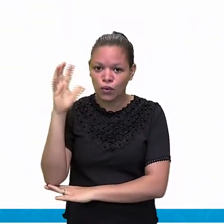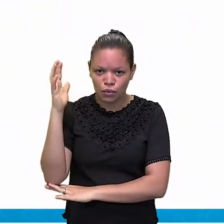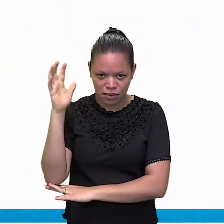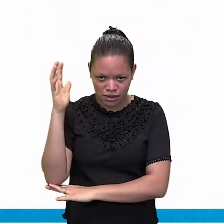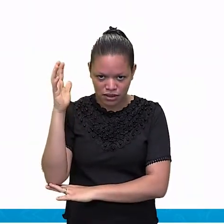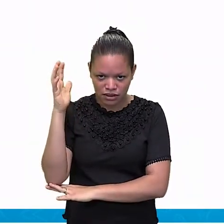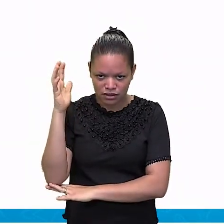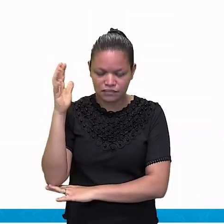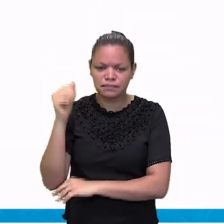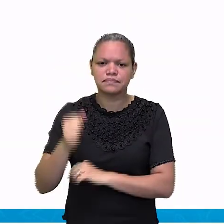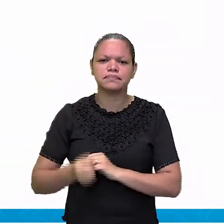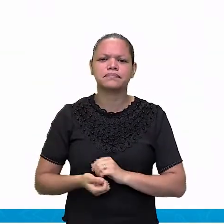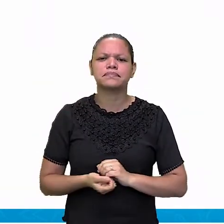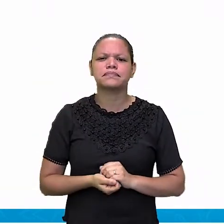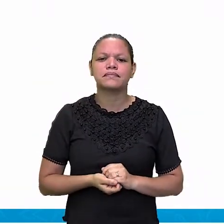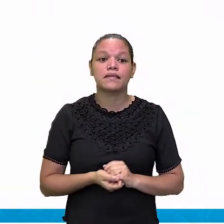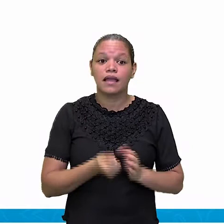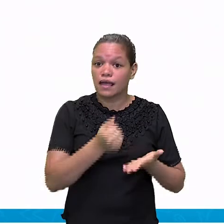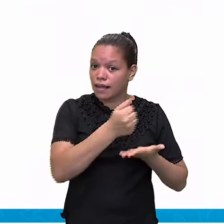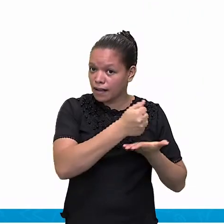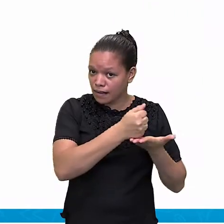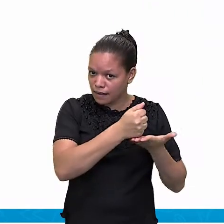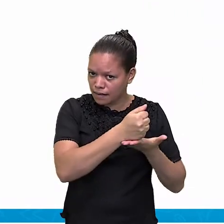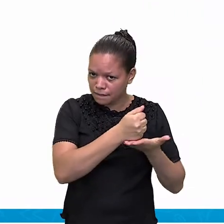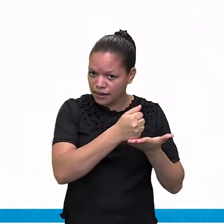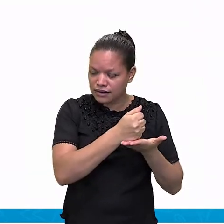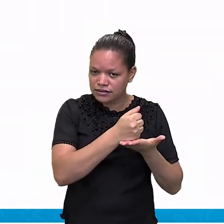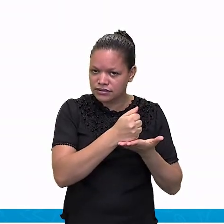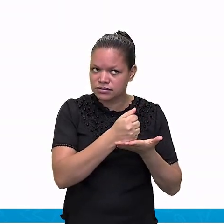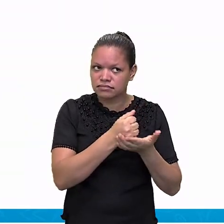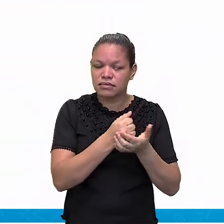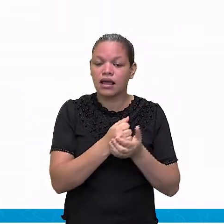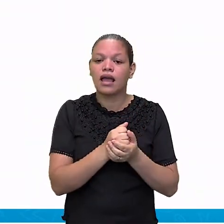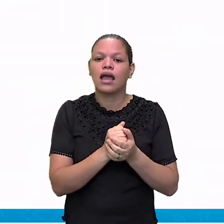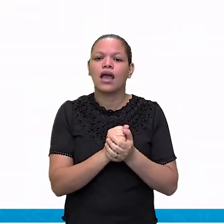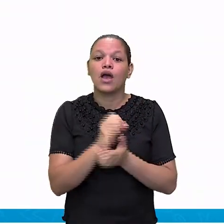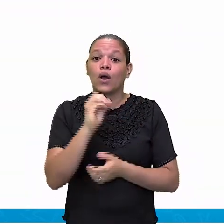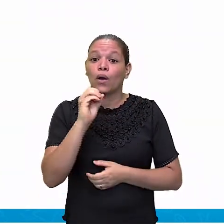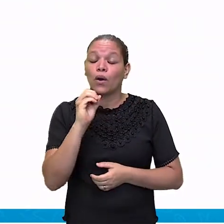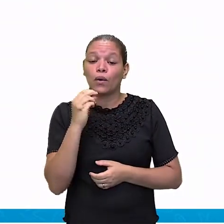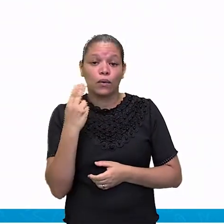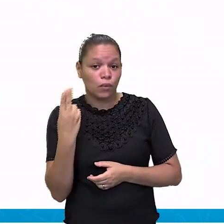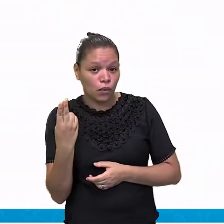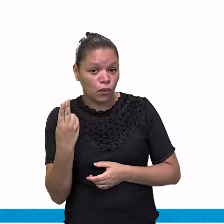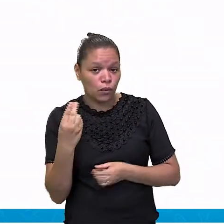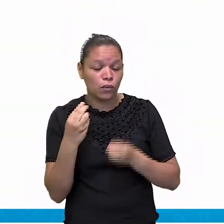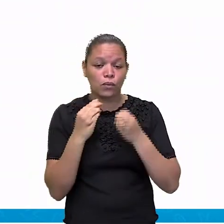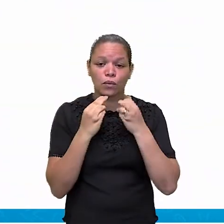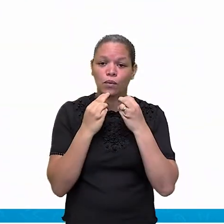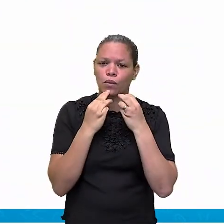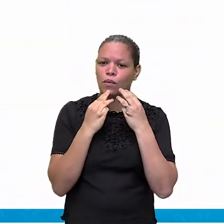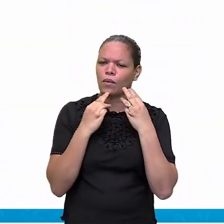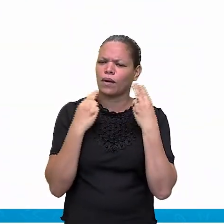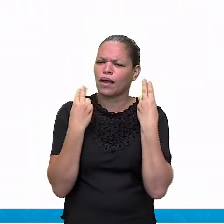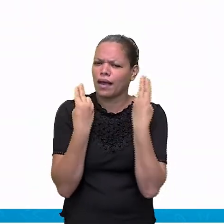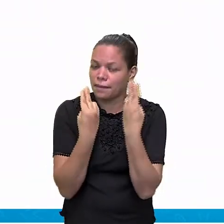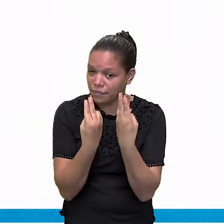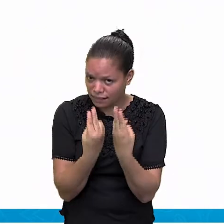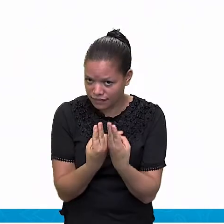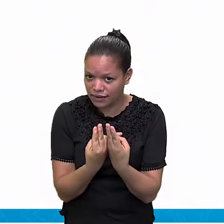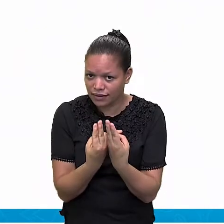vamos estudar agora. Então, veja bem, acompanha o raciocínio. A